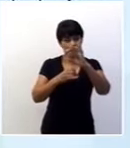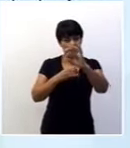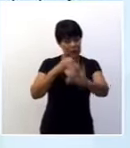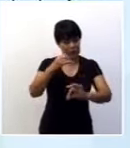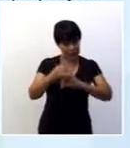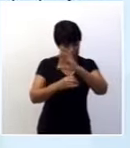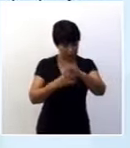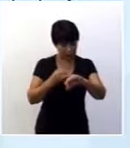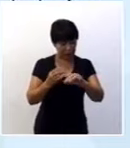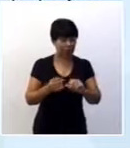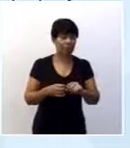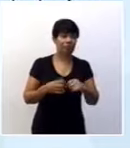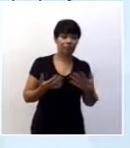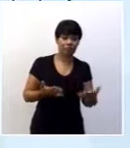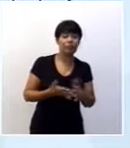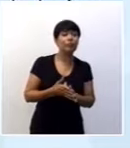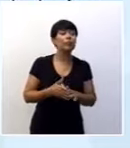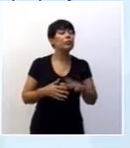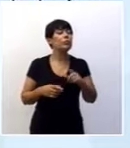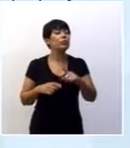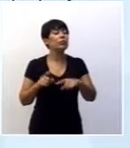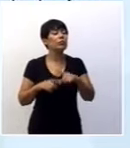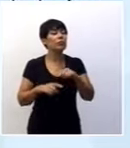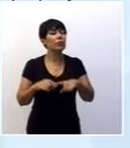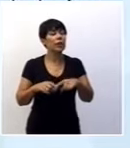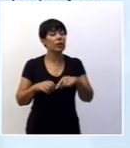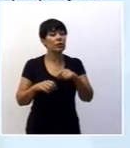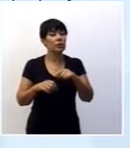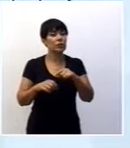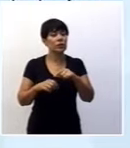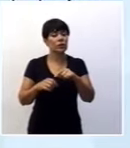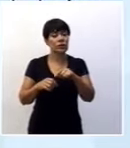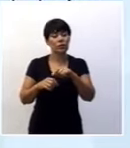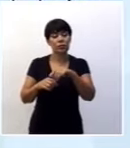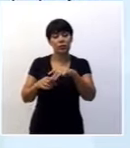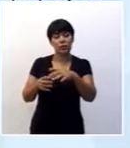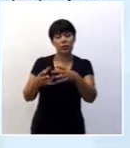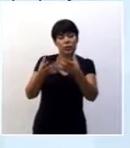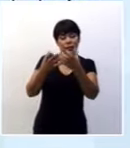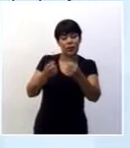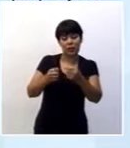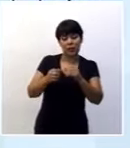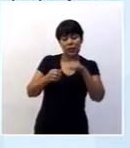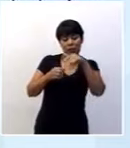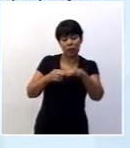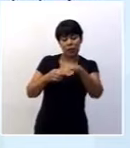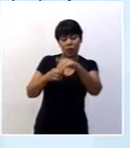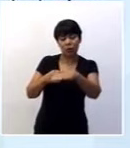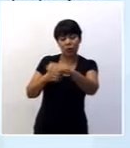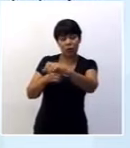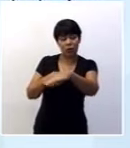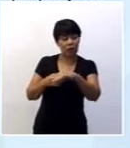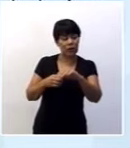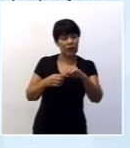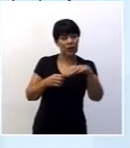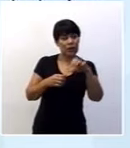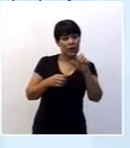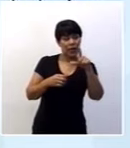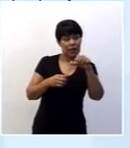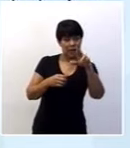Muito bem, então os objetos, né, ao receber essa onda eletromagnética, elas vão se comportar